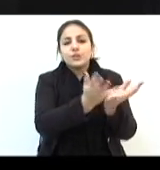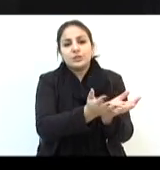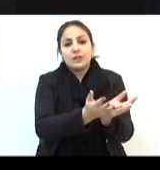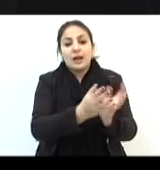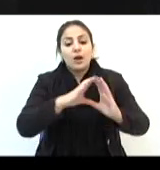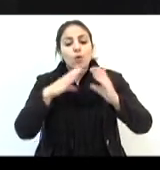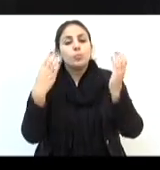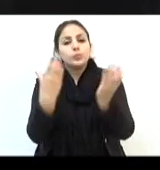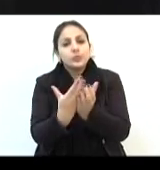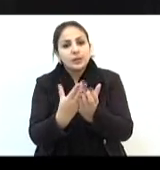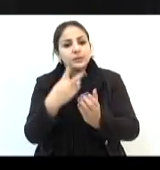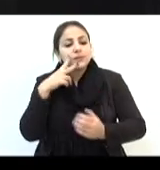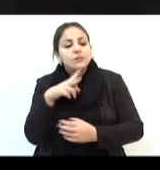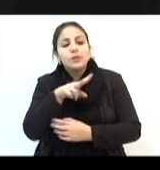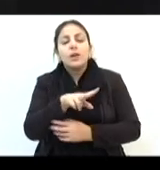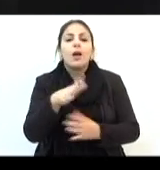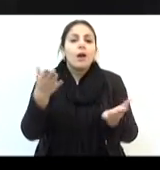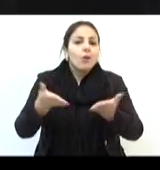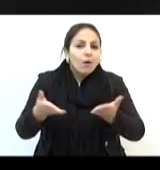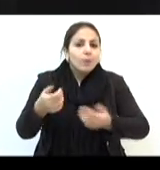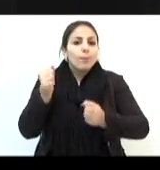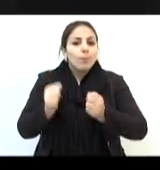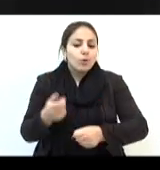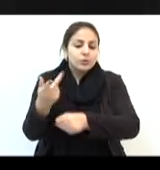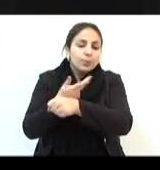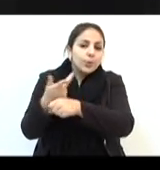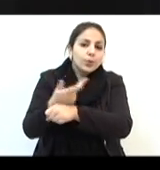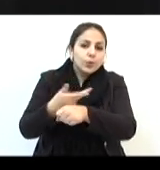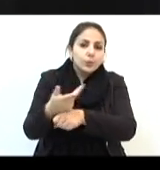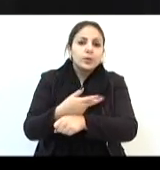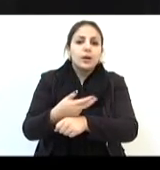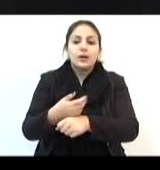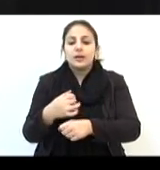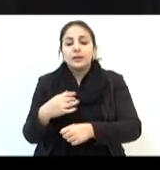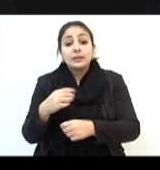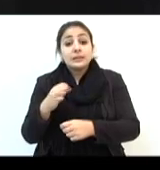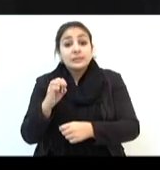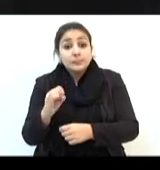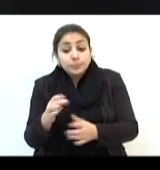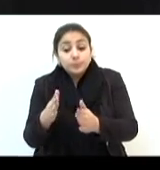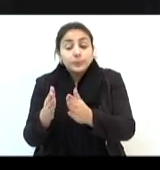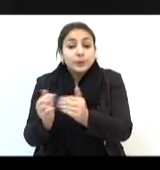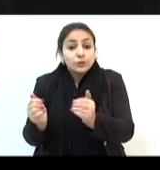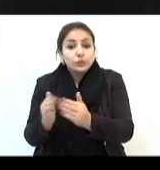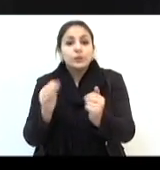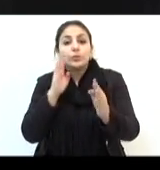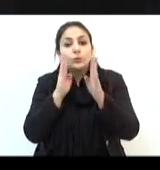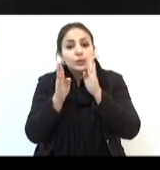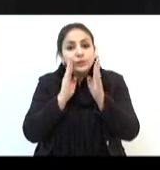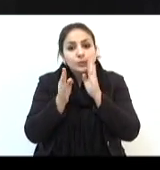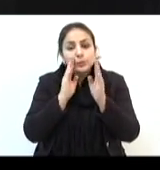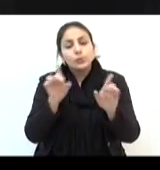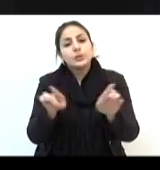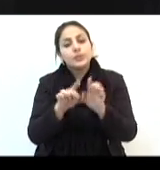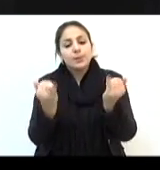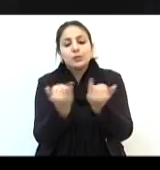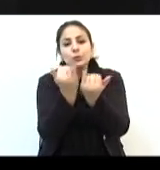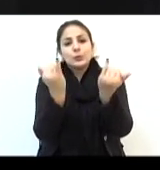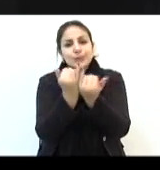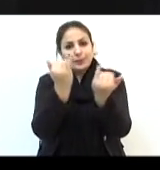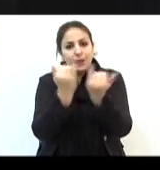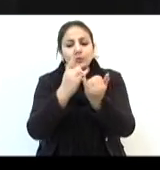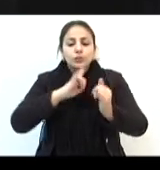que possa sim nos procurar, buscar no nosso Facebook e no site, tem a campanha todinha,